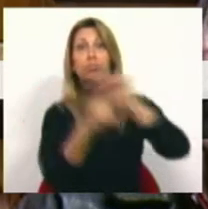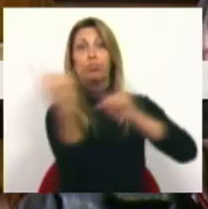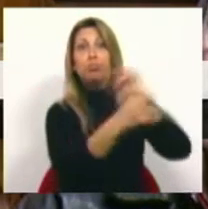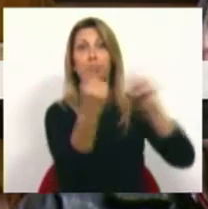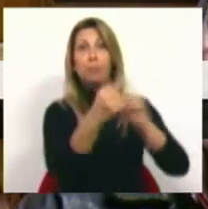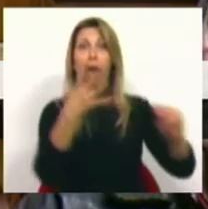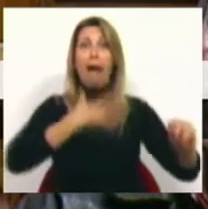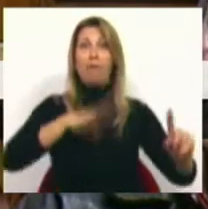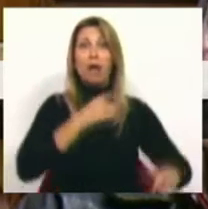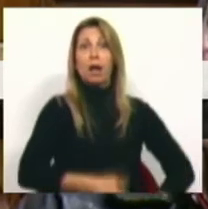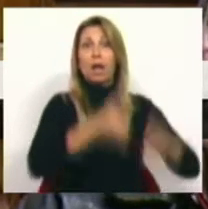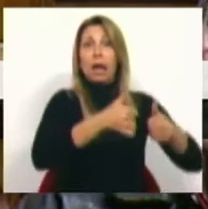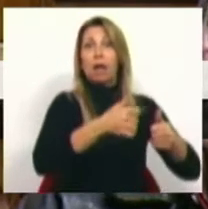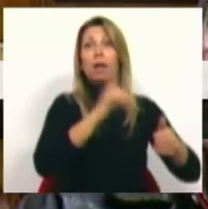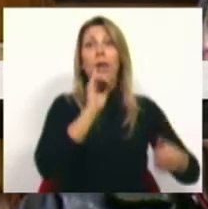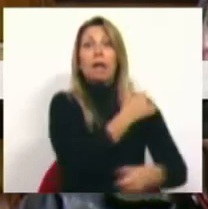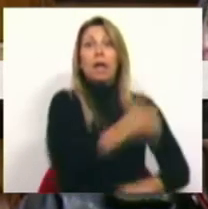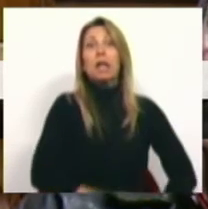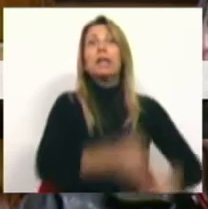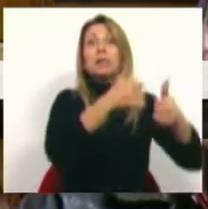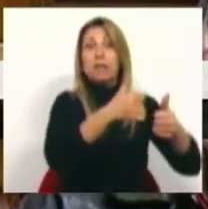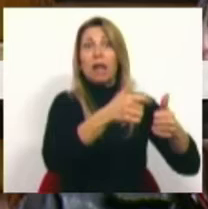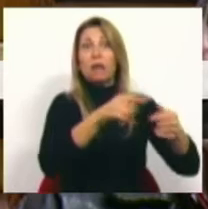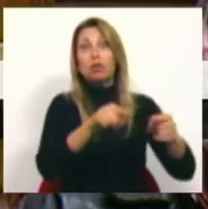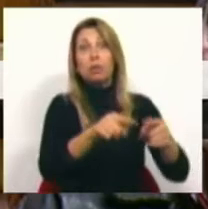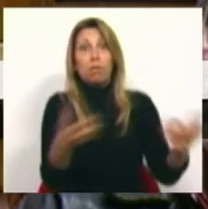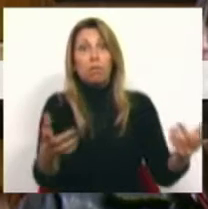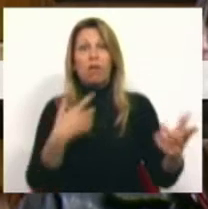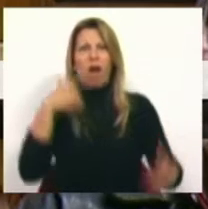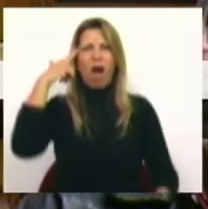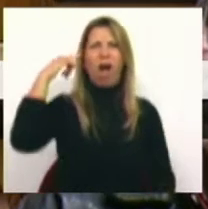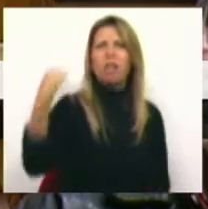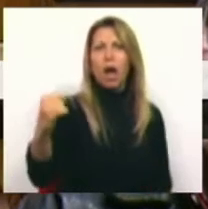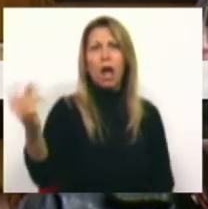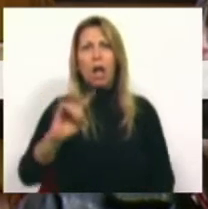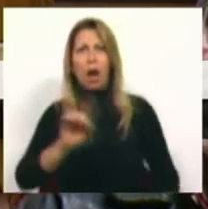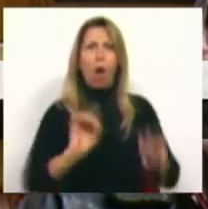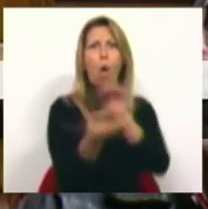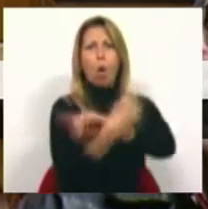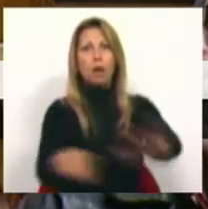ser protegidas e não atacadas, porque estão enraizadas no território.